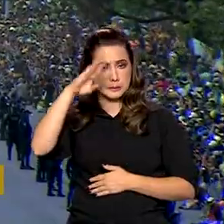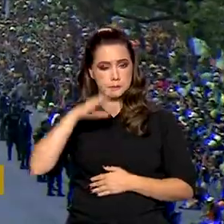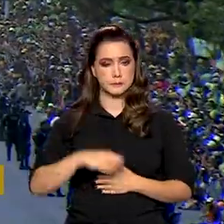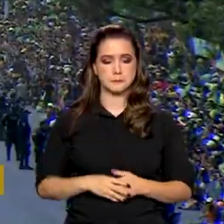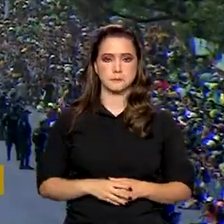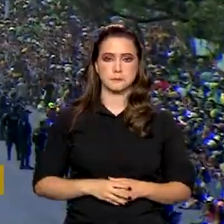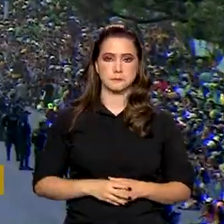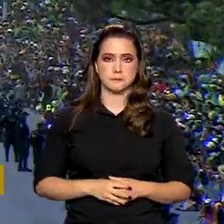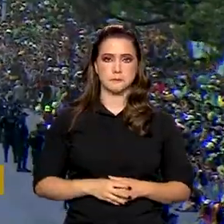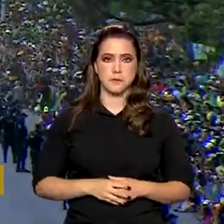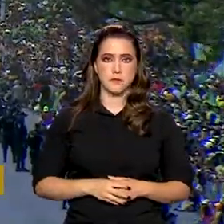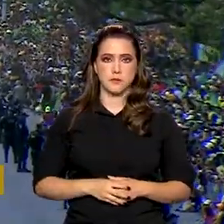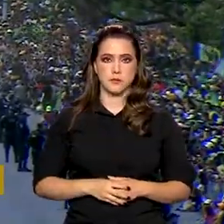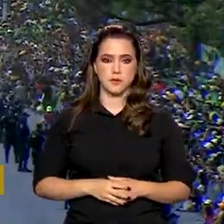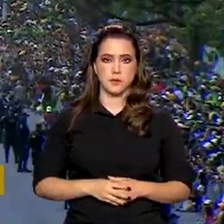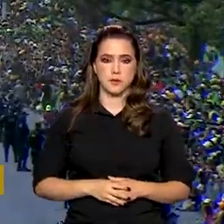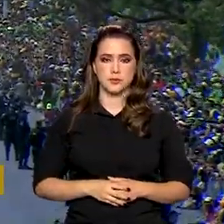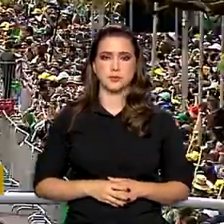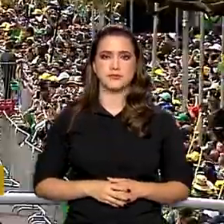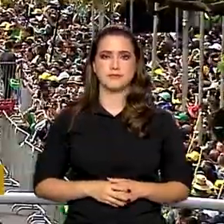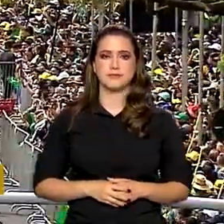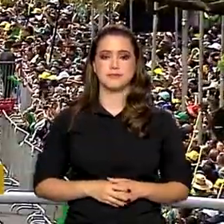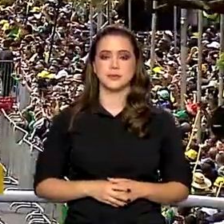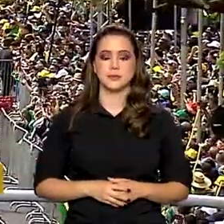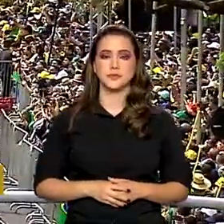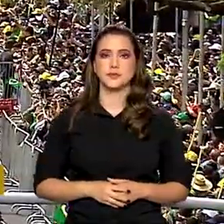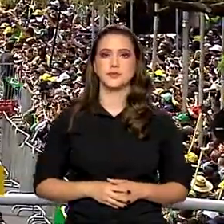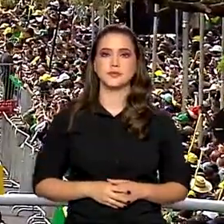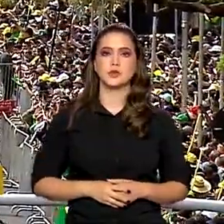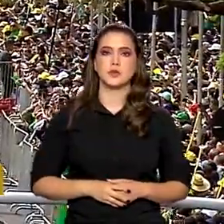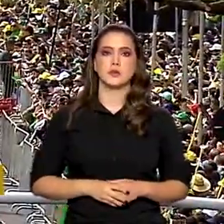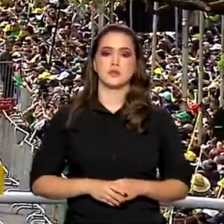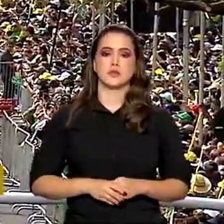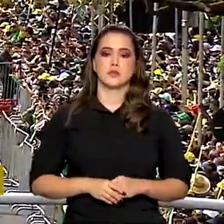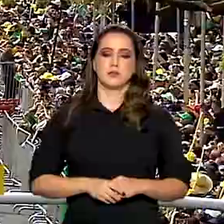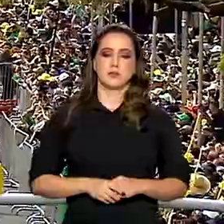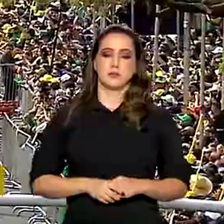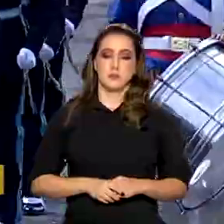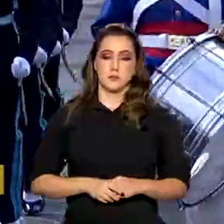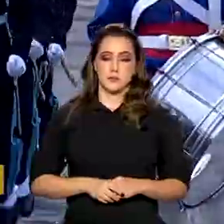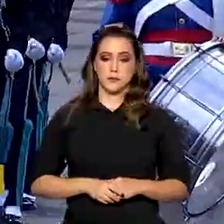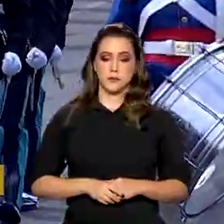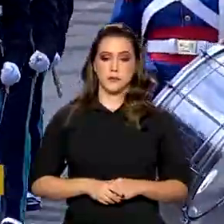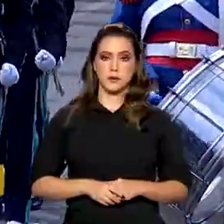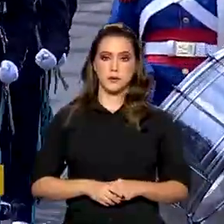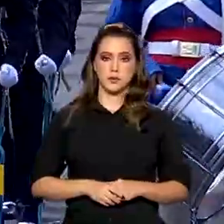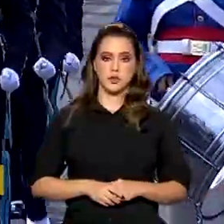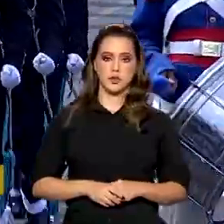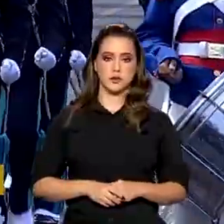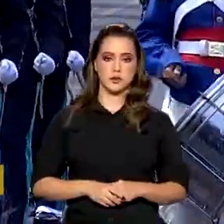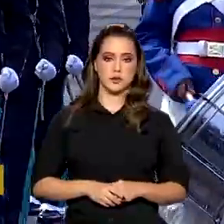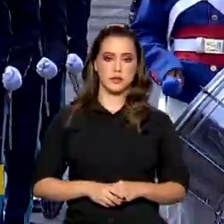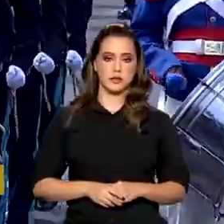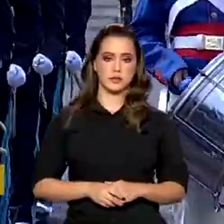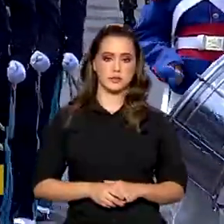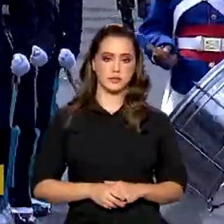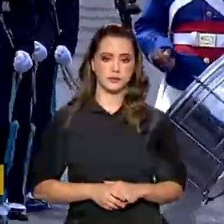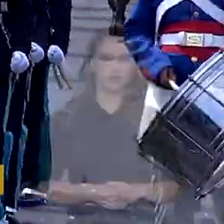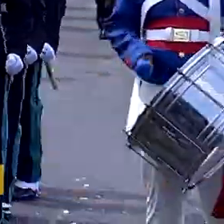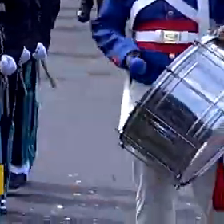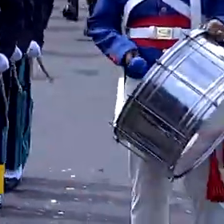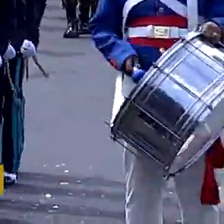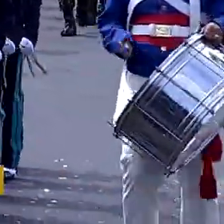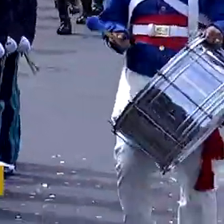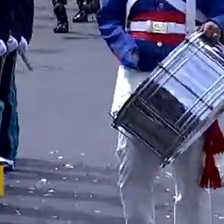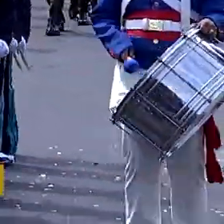A gente viu ali anteriormente alunos do Colégio Militar de Brasília, a gente viu ali um mascote, né? Estão na tela ali. Isso, então nós temos o